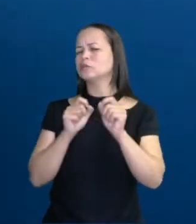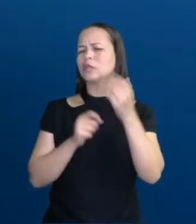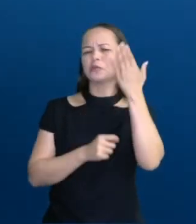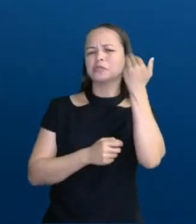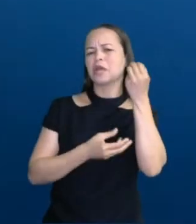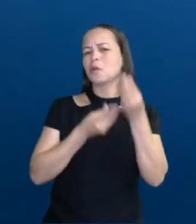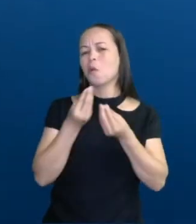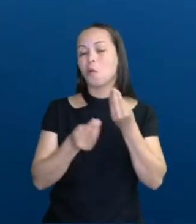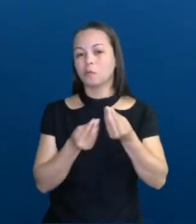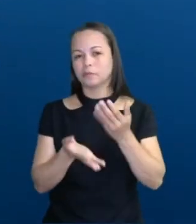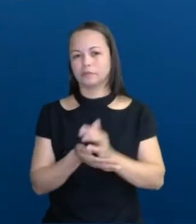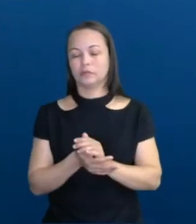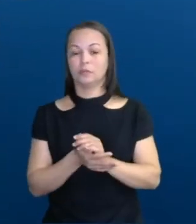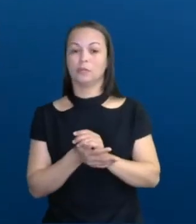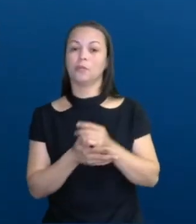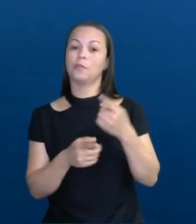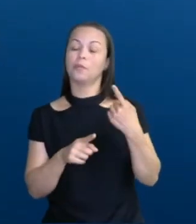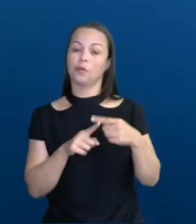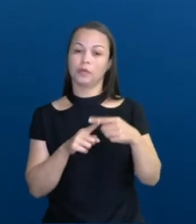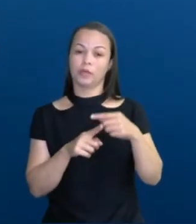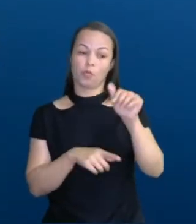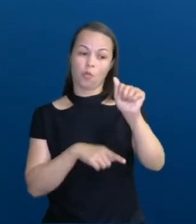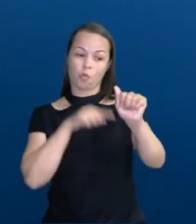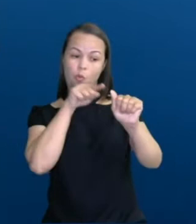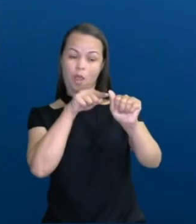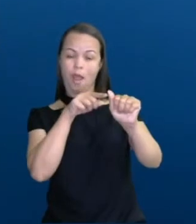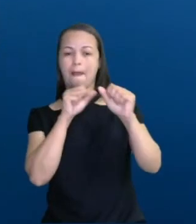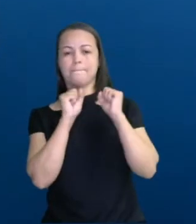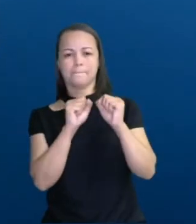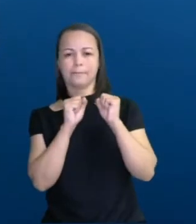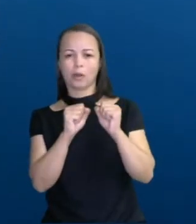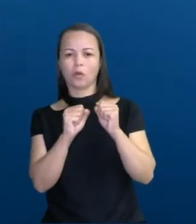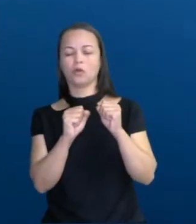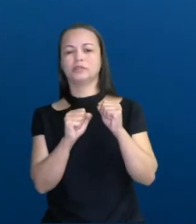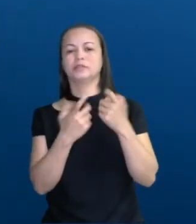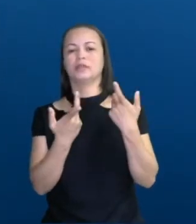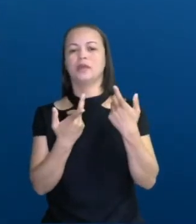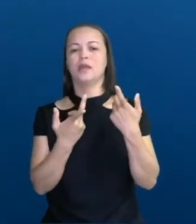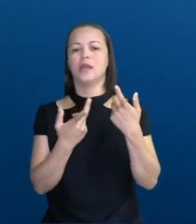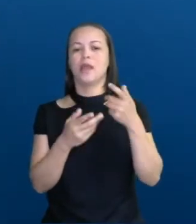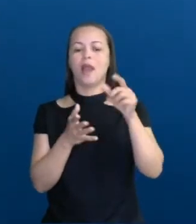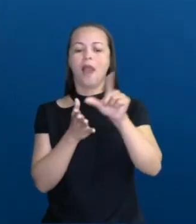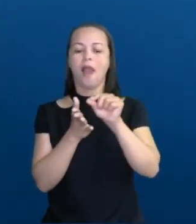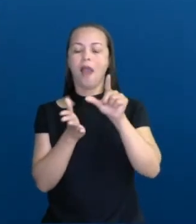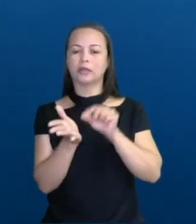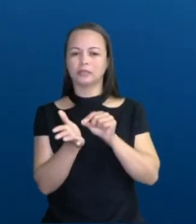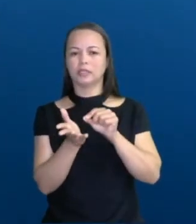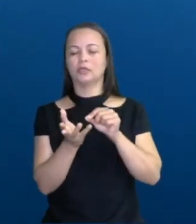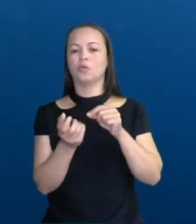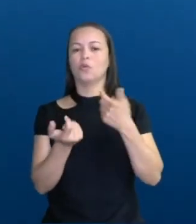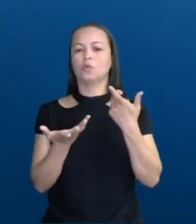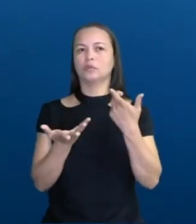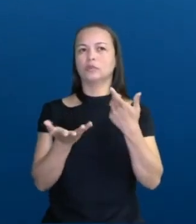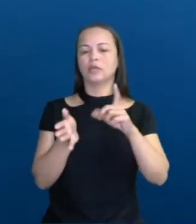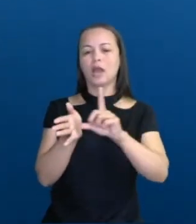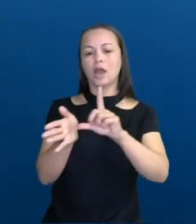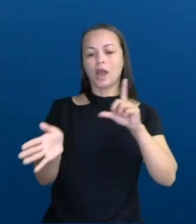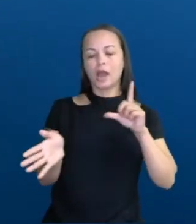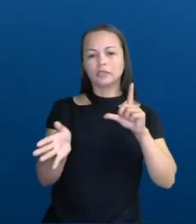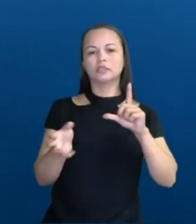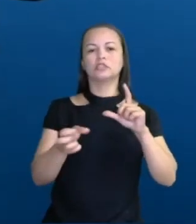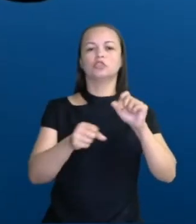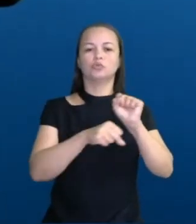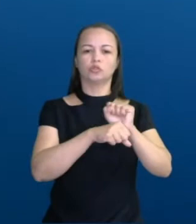porque o ali também pode ser artigo não é isso é porque o ar ele é artigo quando ele aparece antes de um